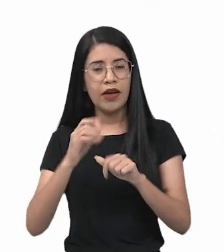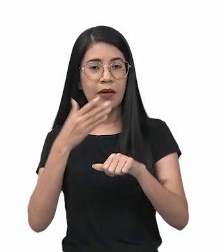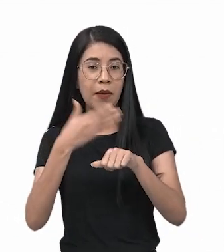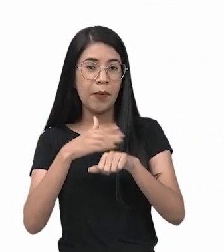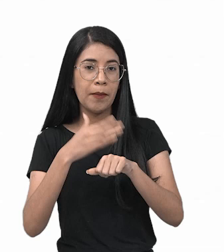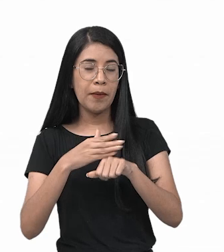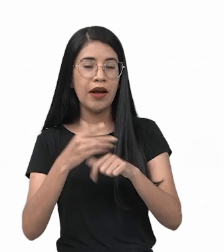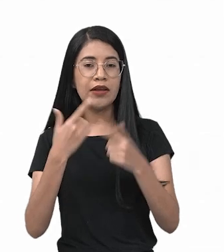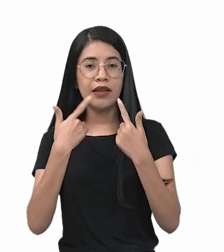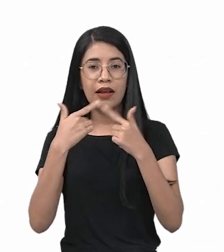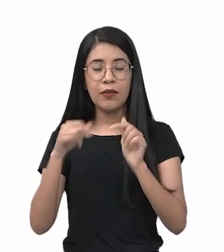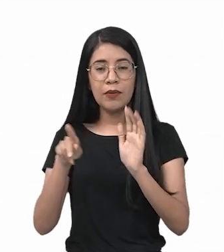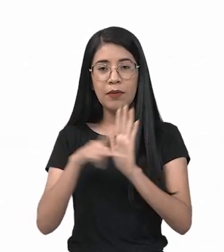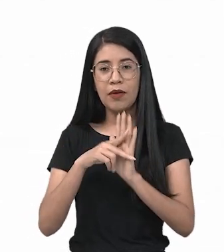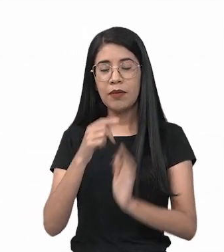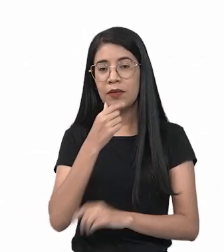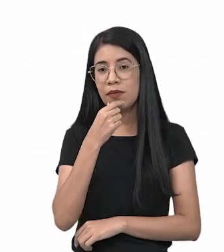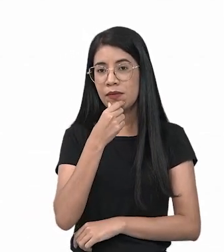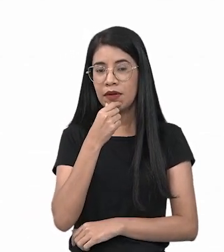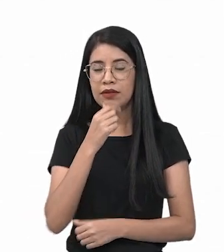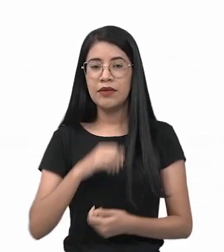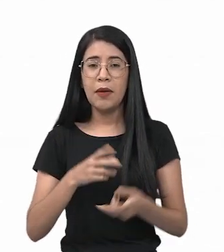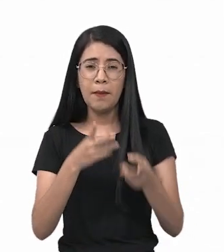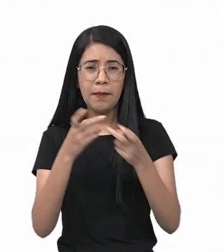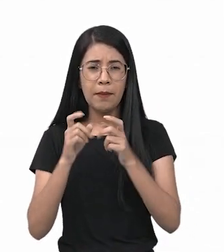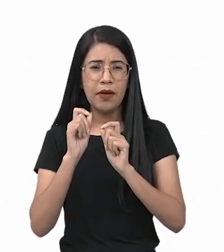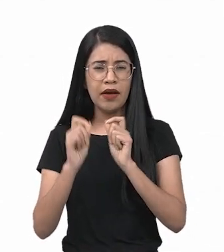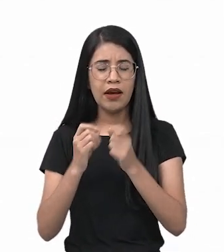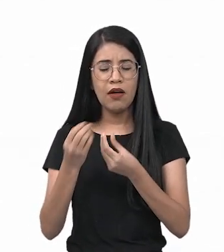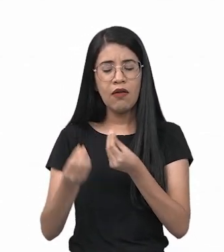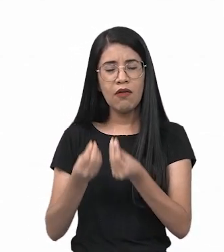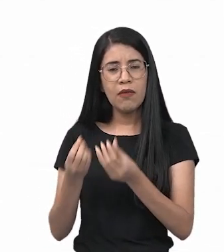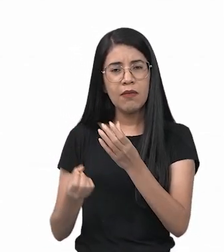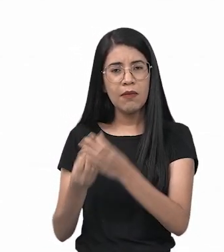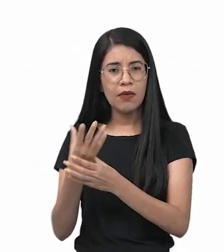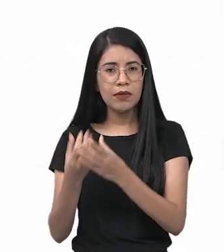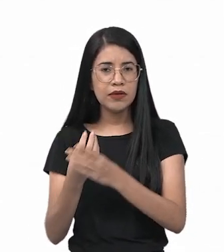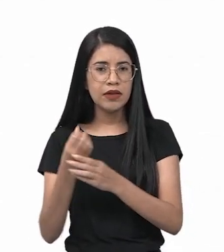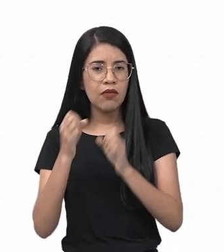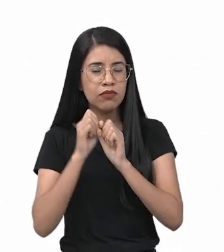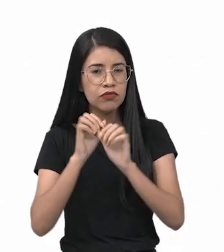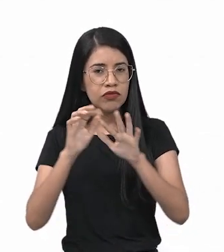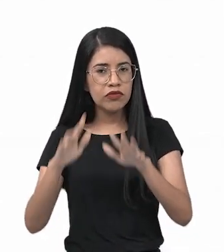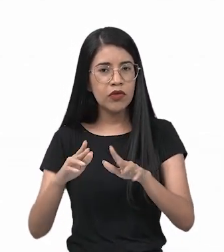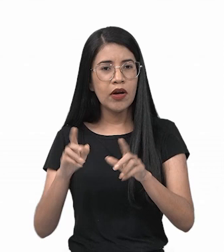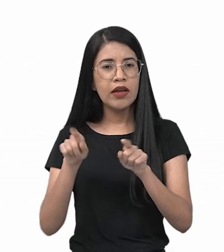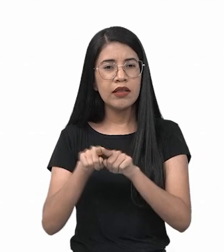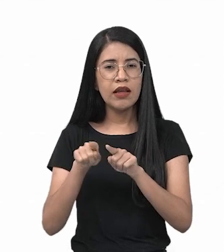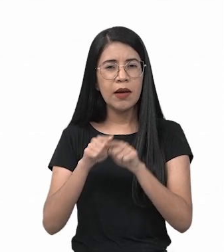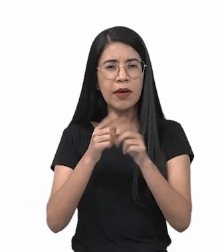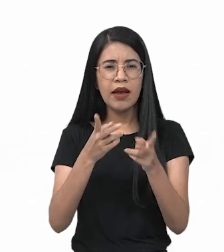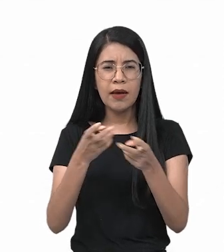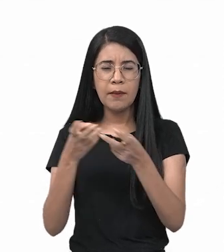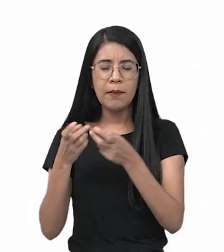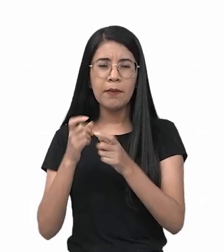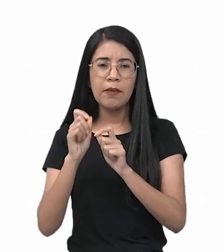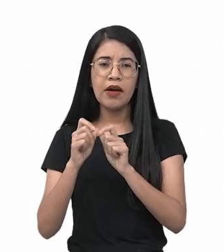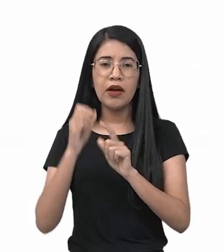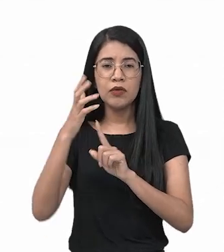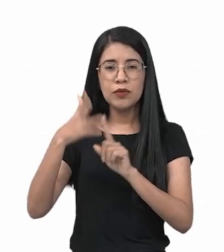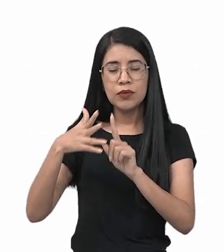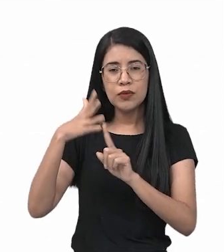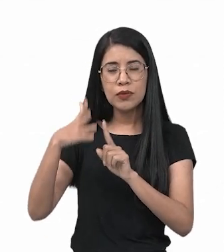práticas de linguagem da língua inglesa, observando as condições de produção, circulação e